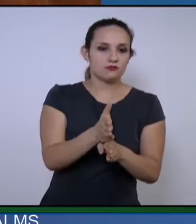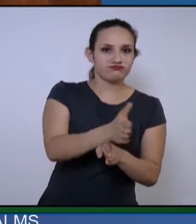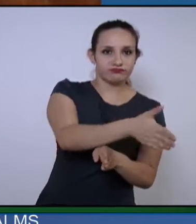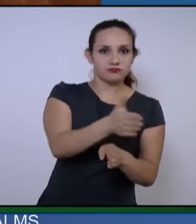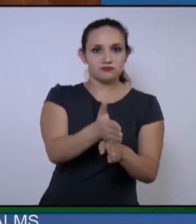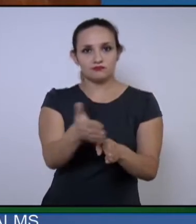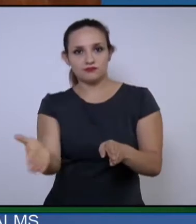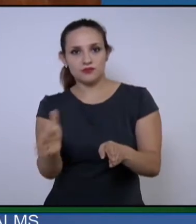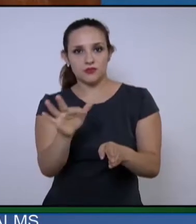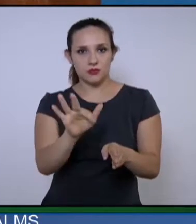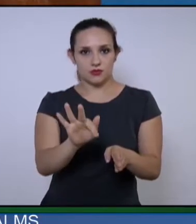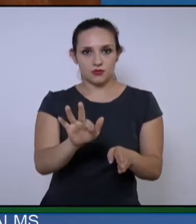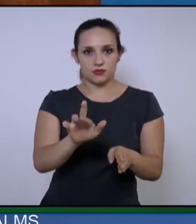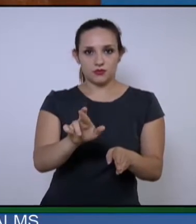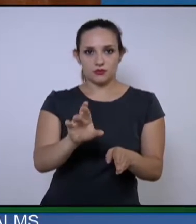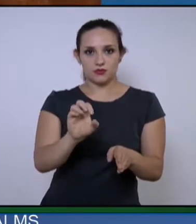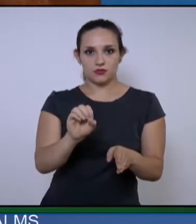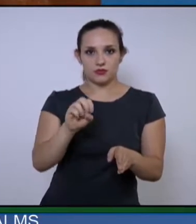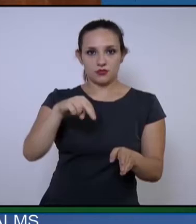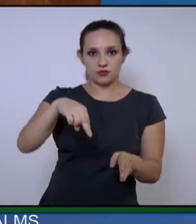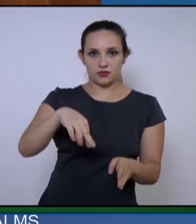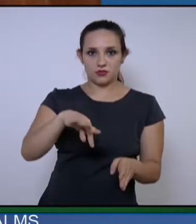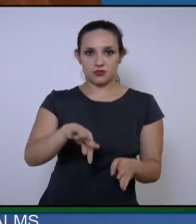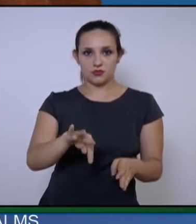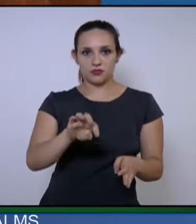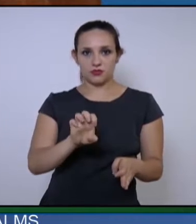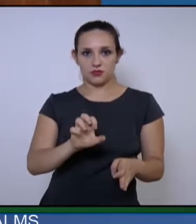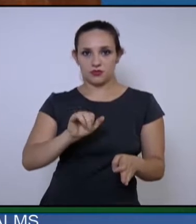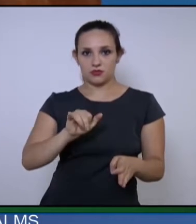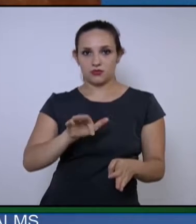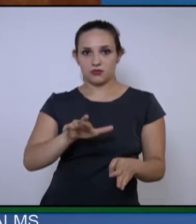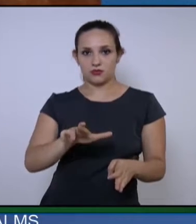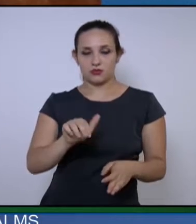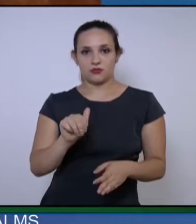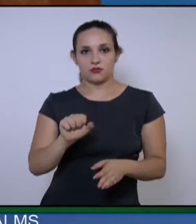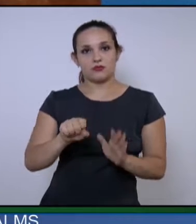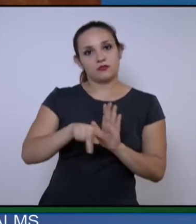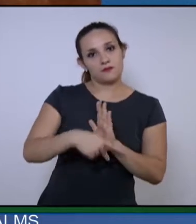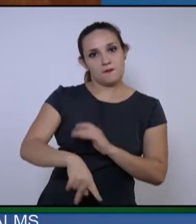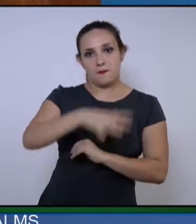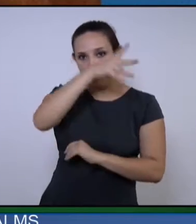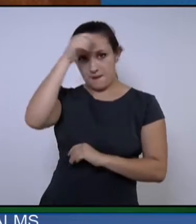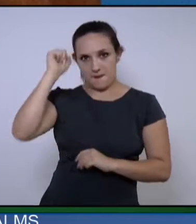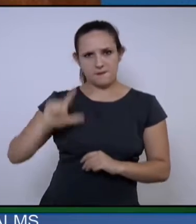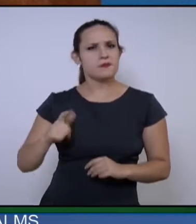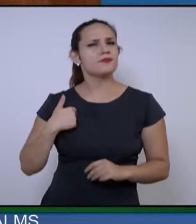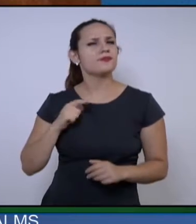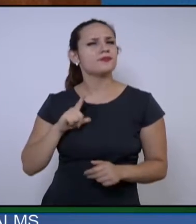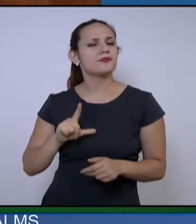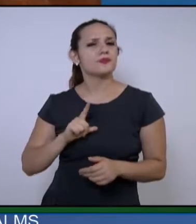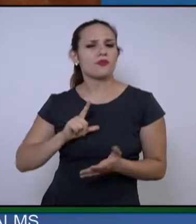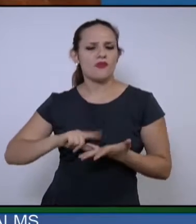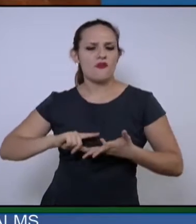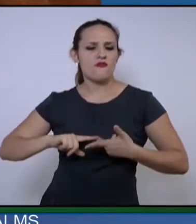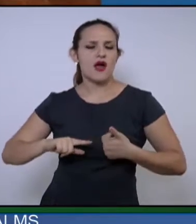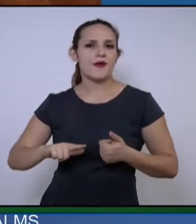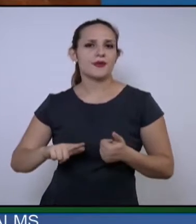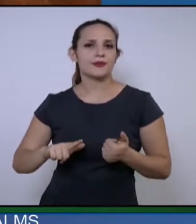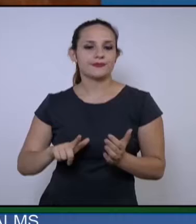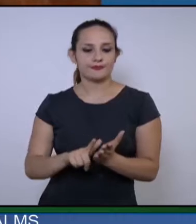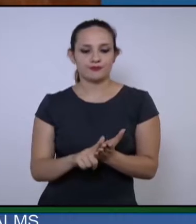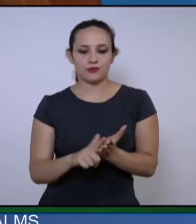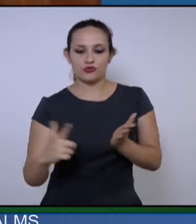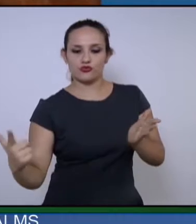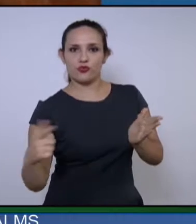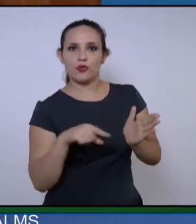trouxe uma sequência de matérias jornalísticas, de jornais e sites do